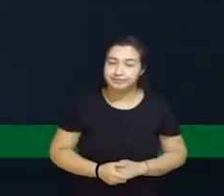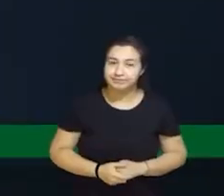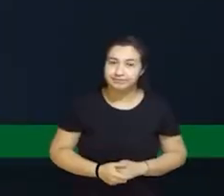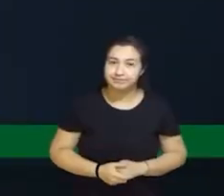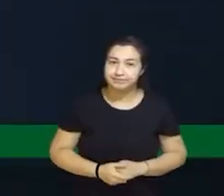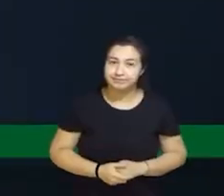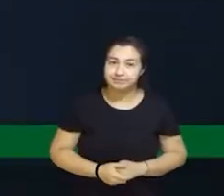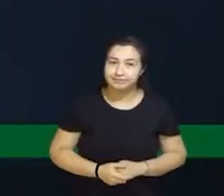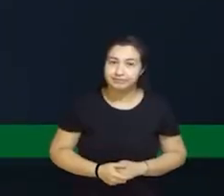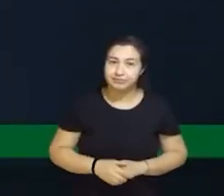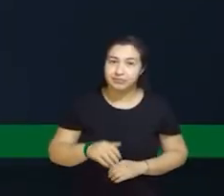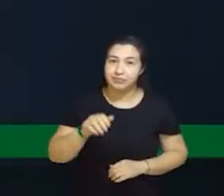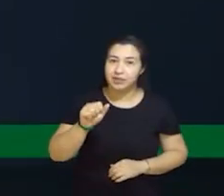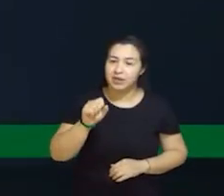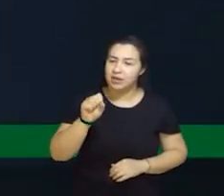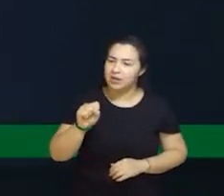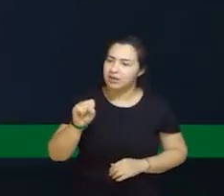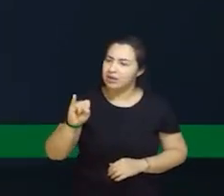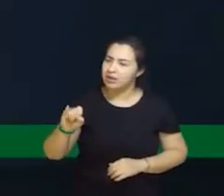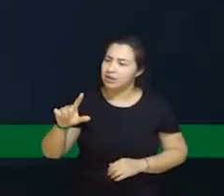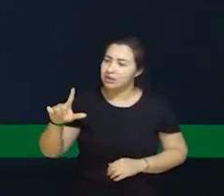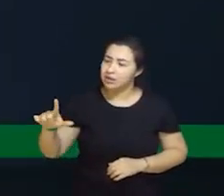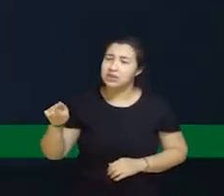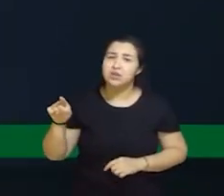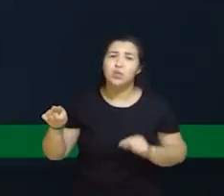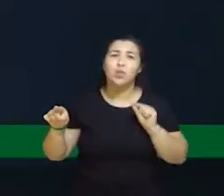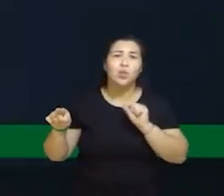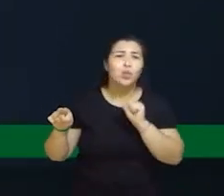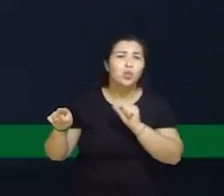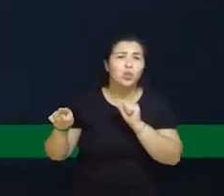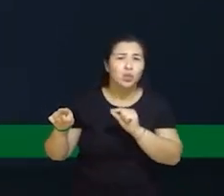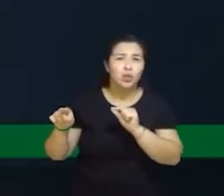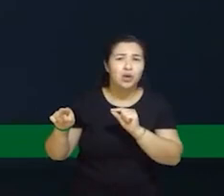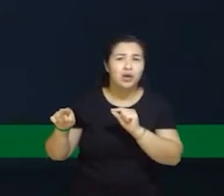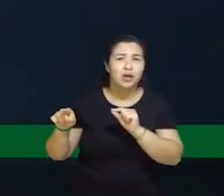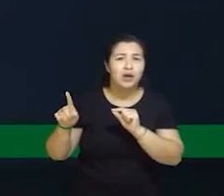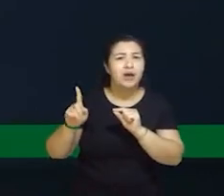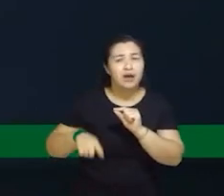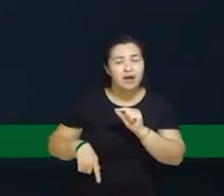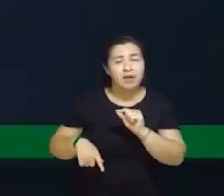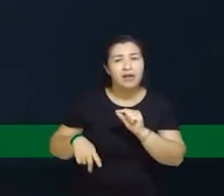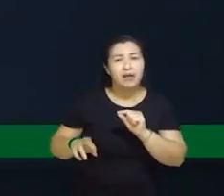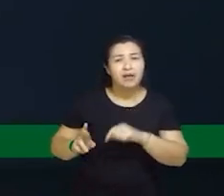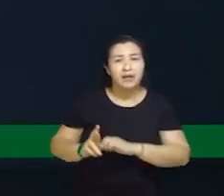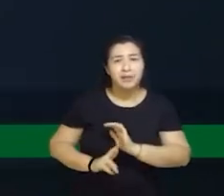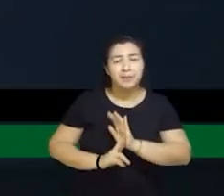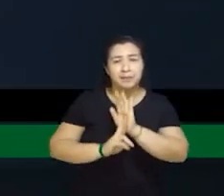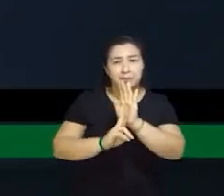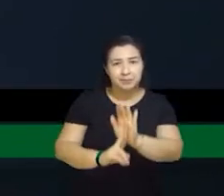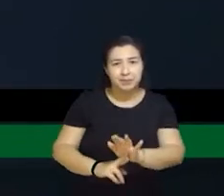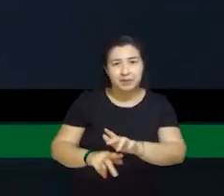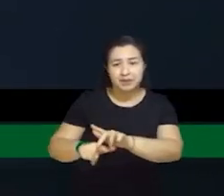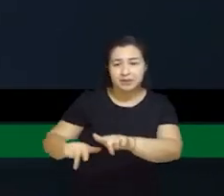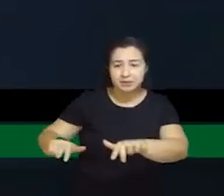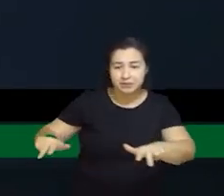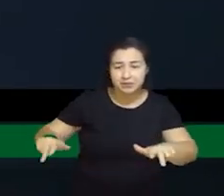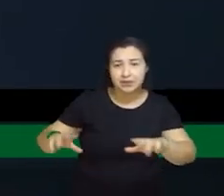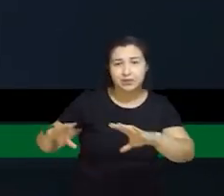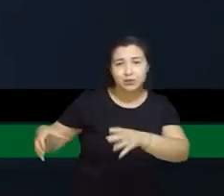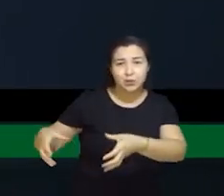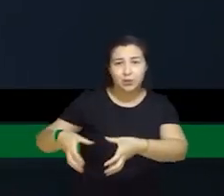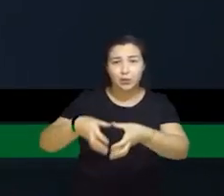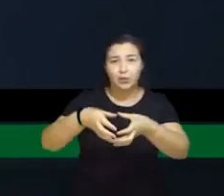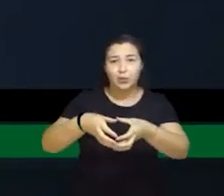A CIL representa de forma incansável setores fundamentais da